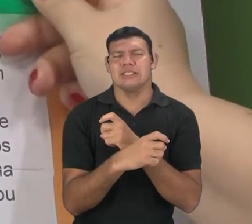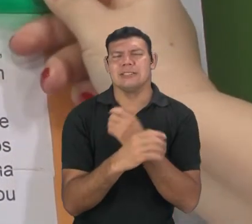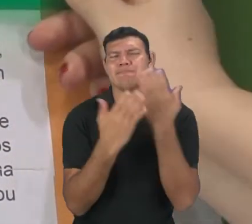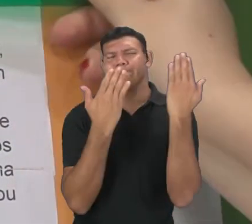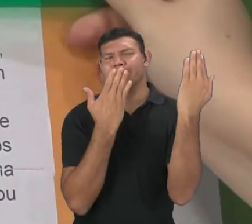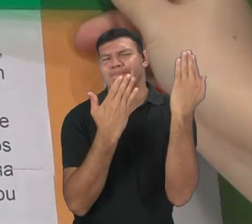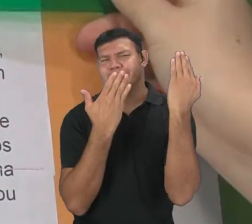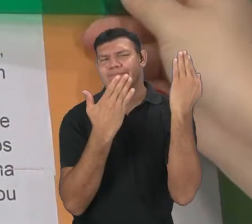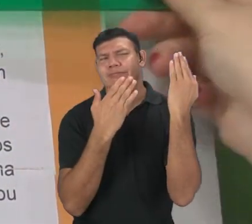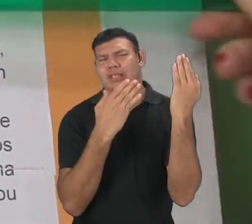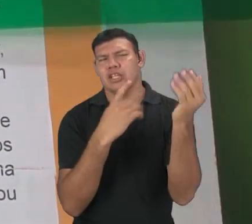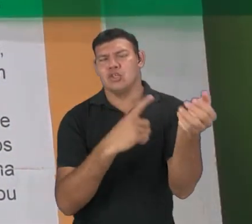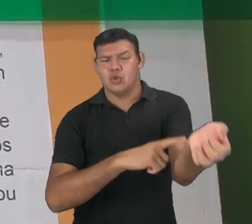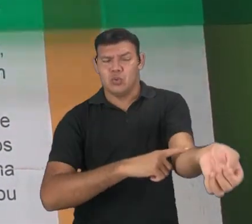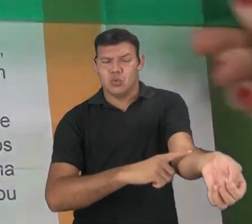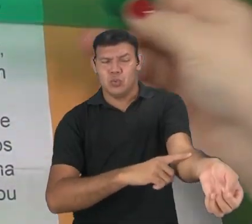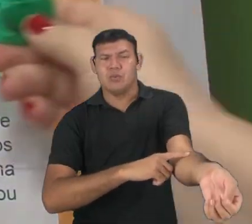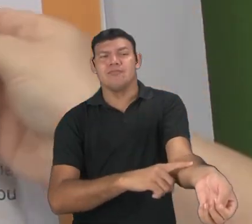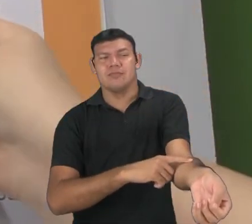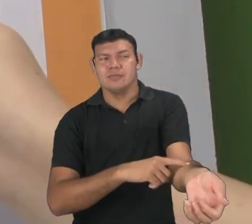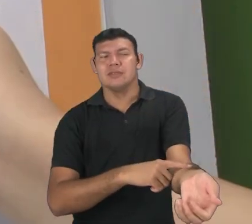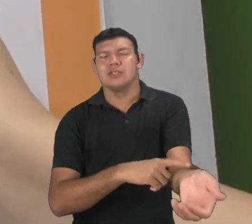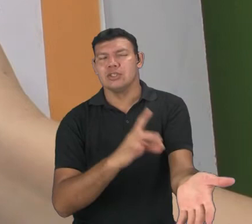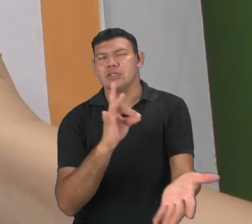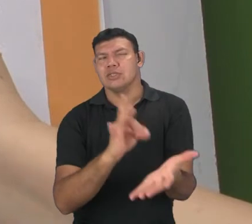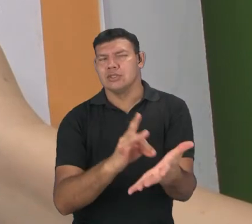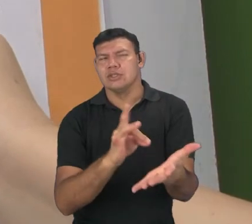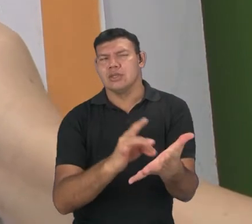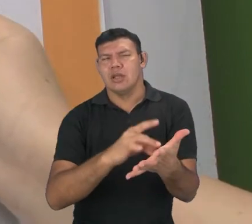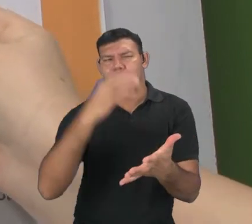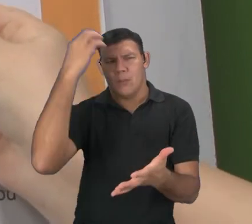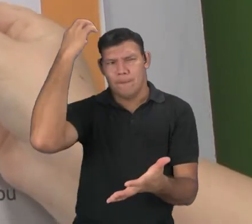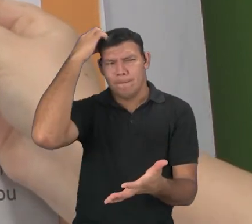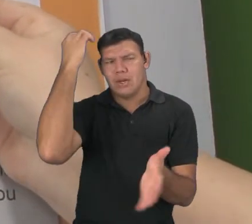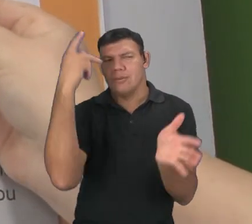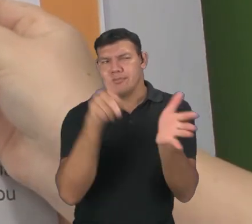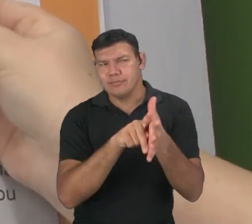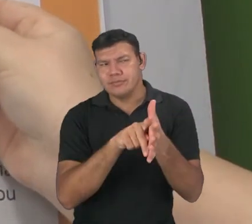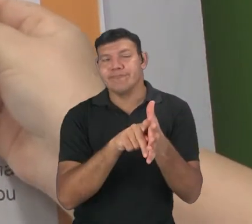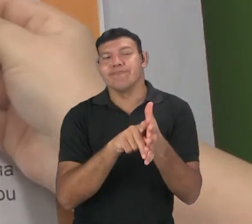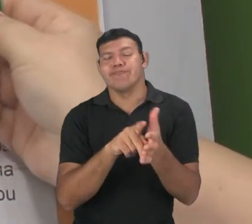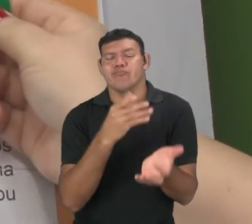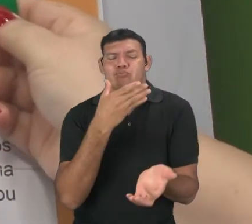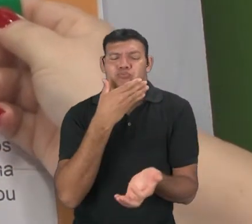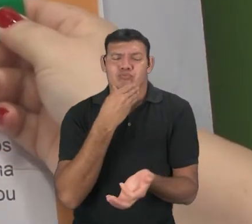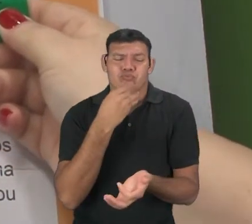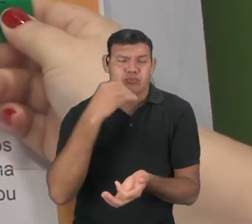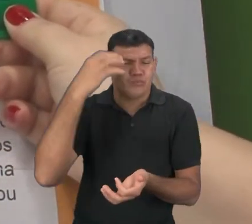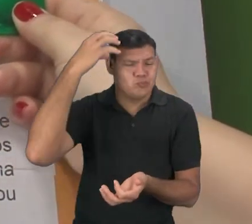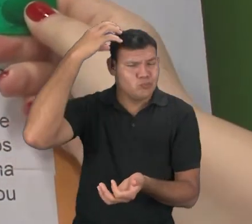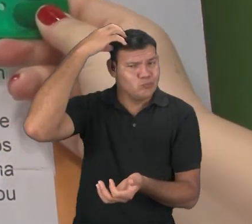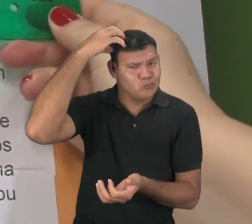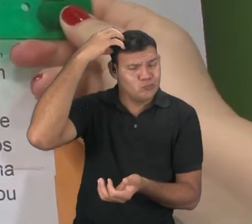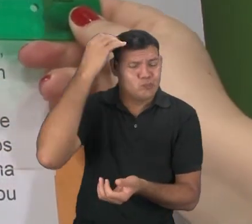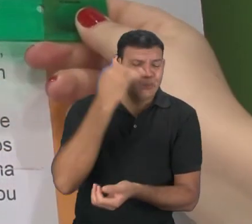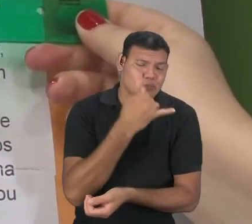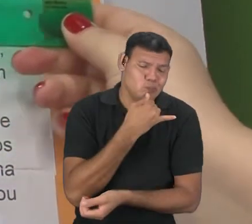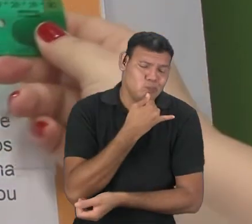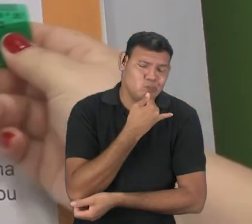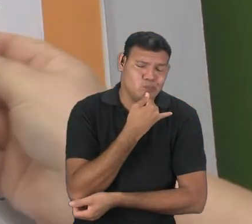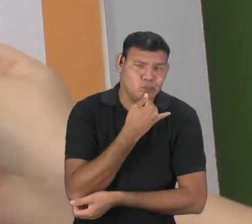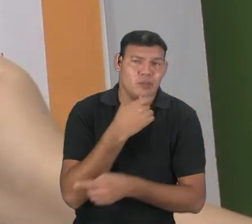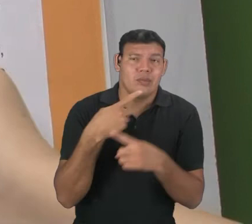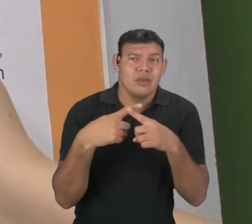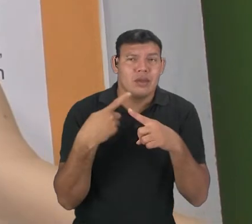realmente era de sangue real. E o príncipe retornou ao seu castelo muito triste e desiludido,